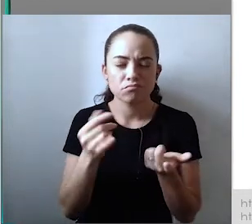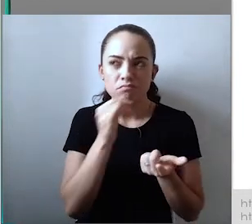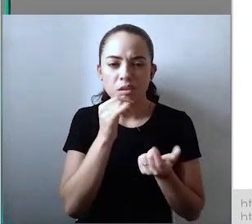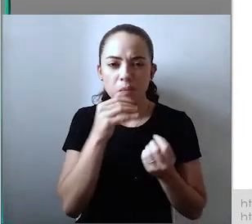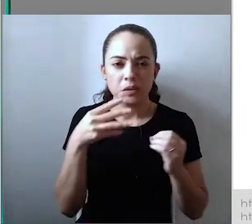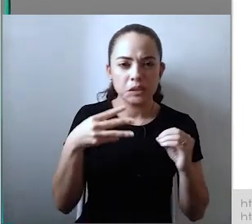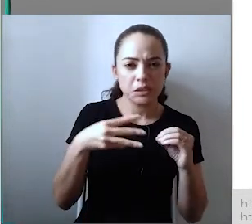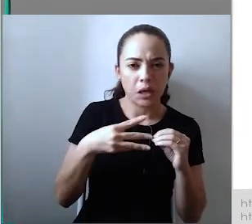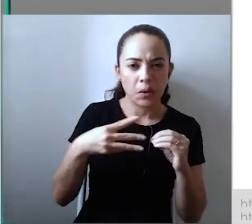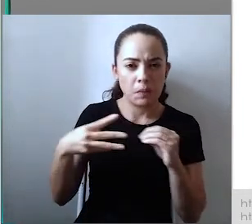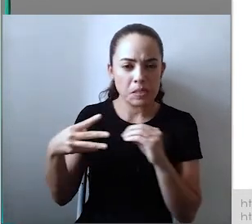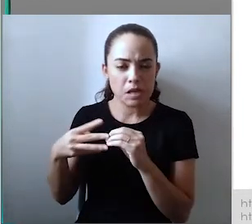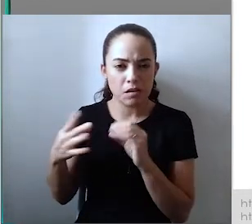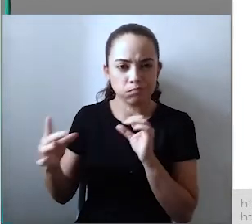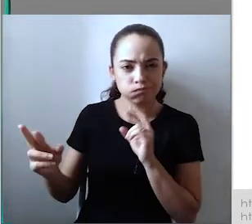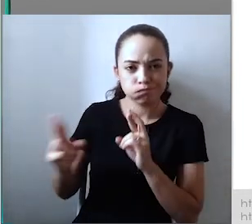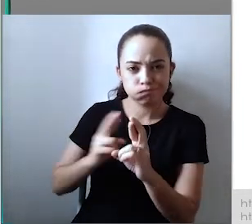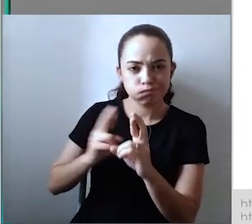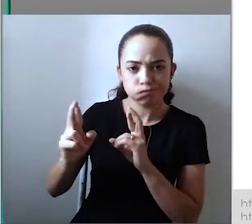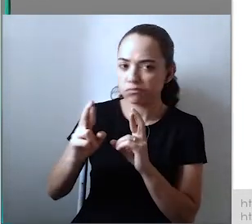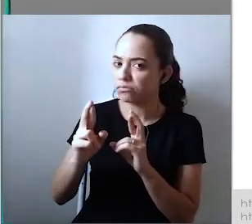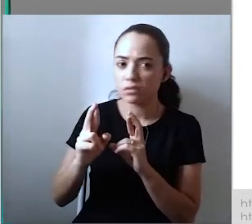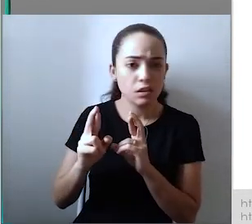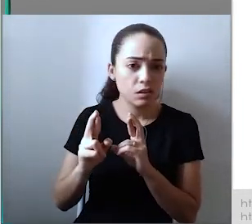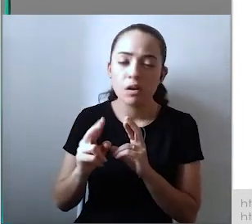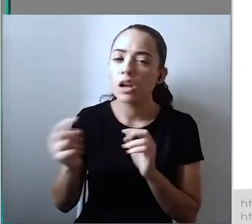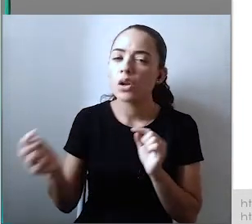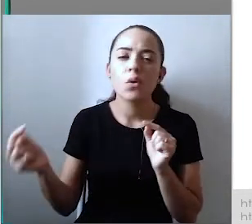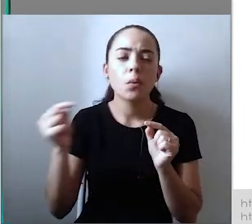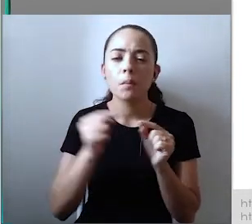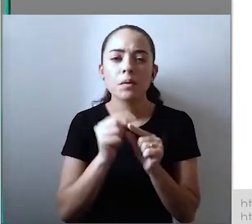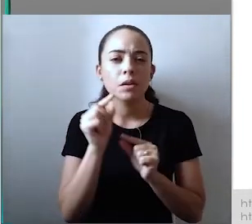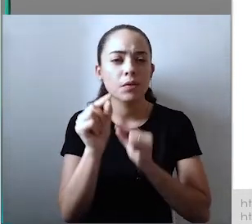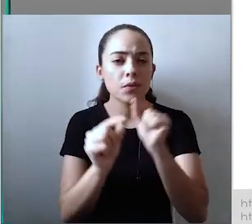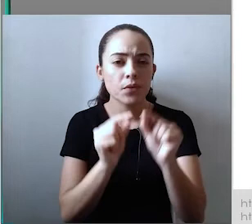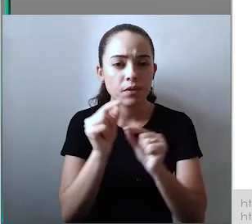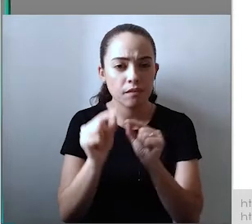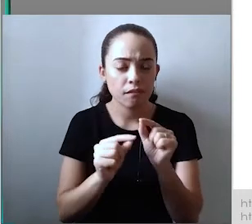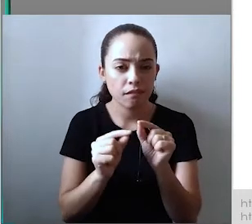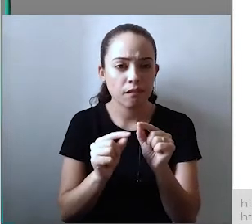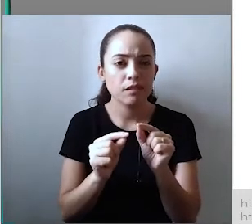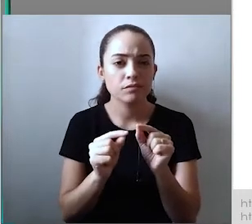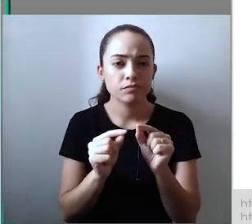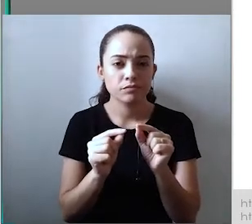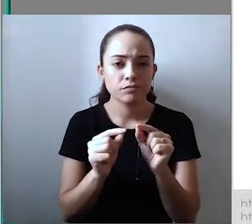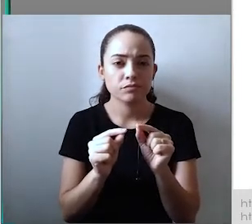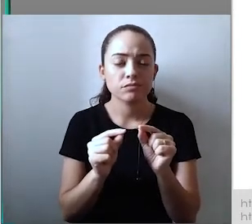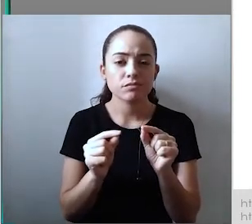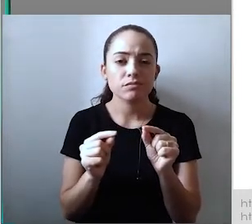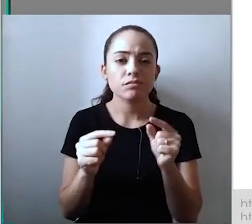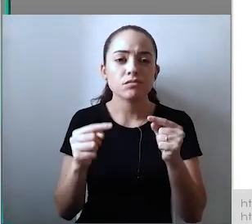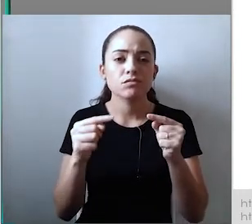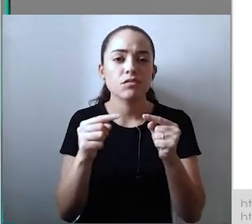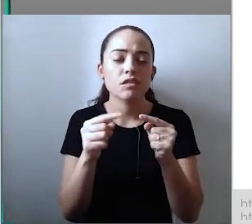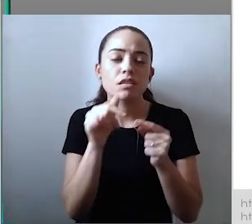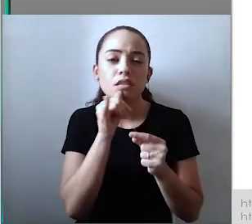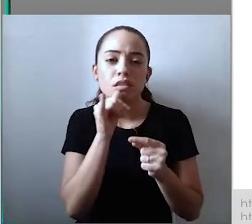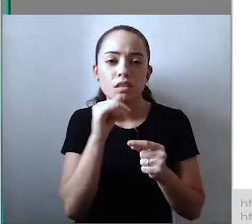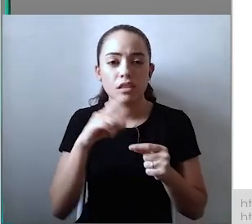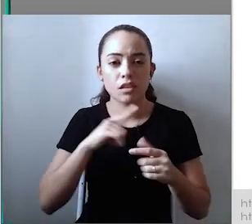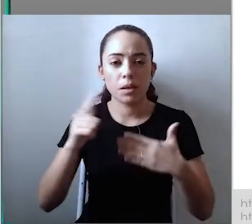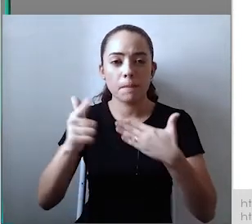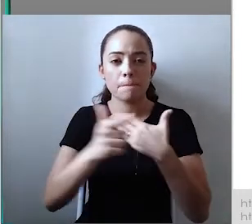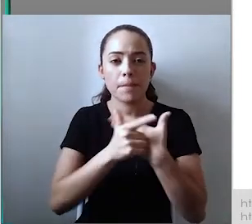relacionados à ação célula a célula. Os hemidesmossomos e as adesões focais e as dobras